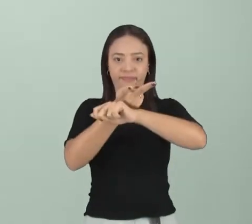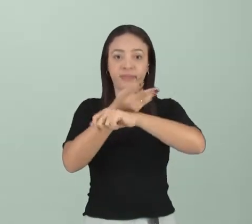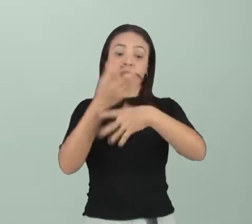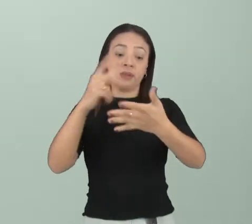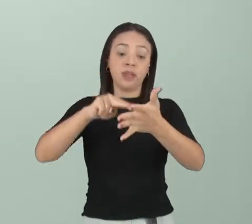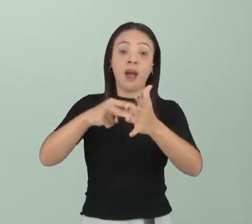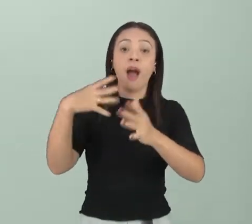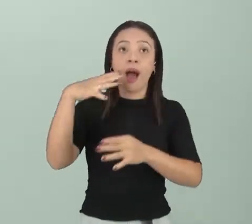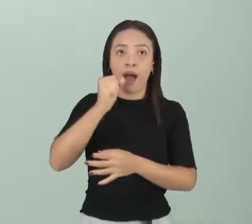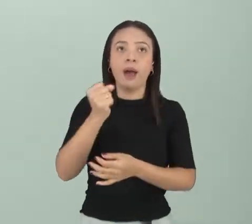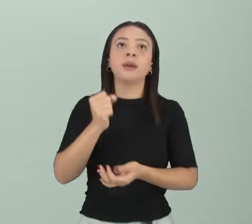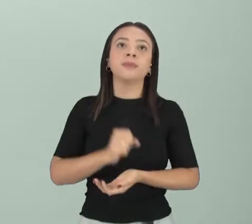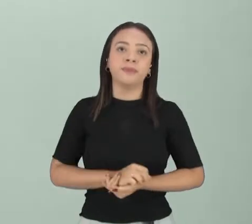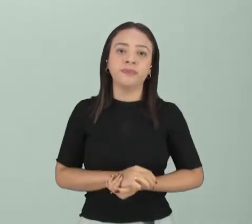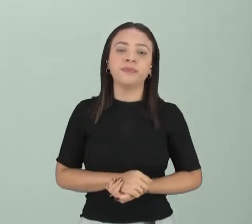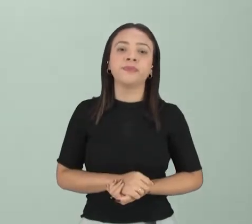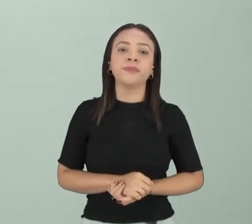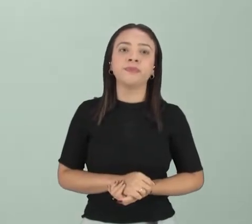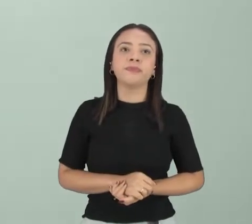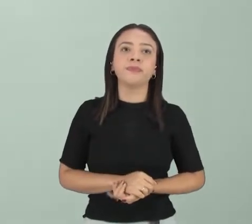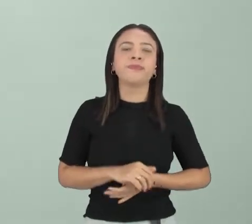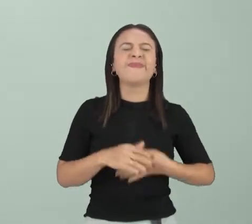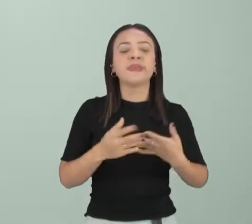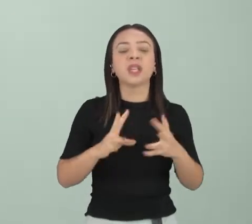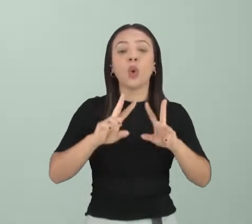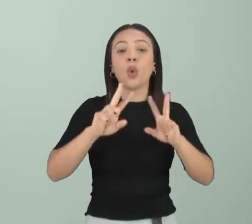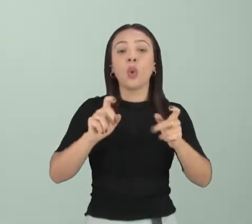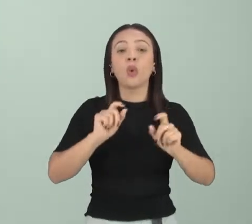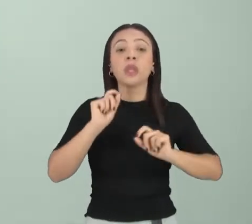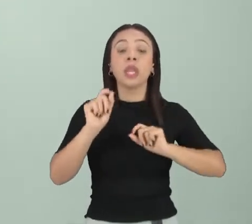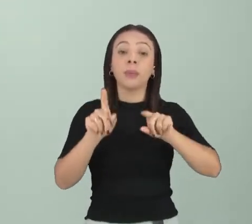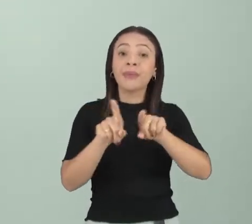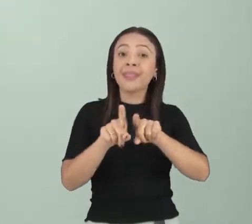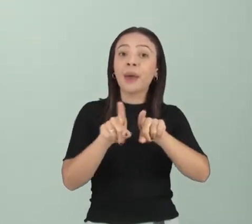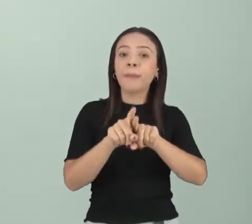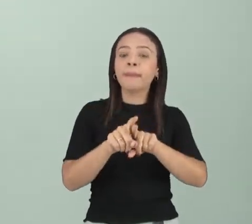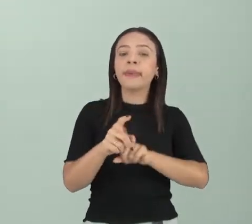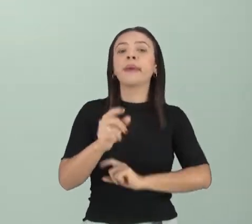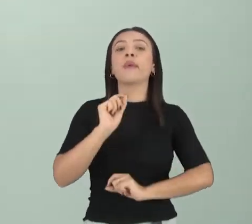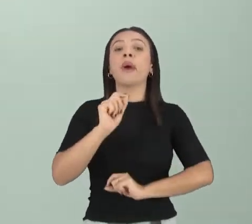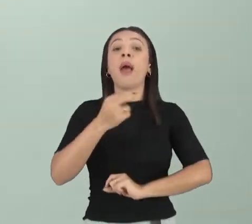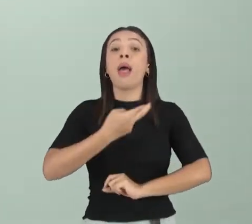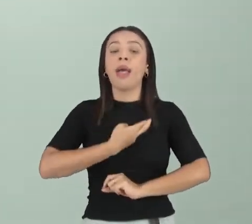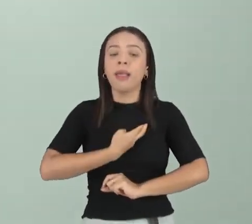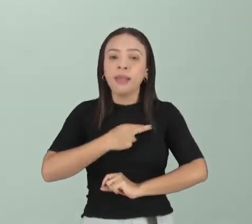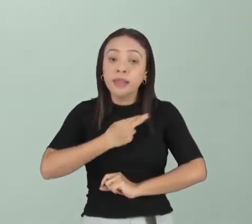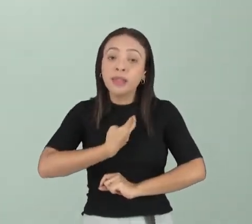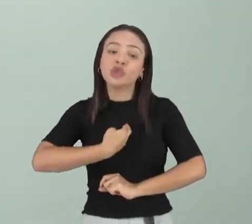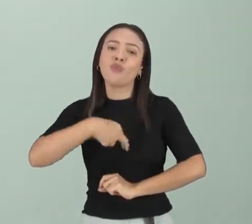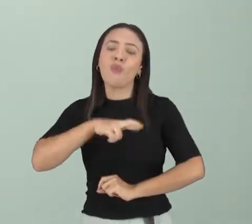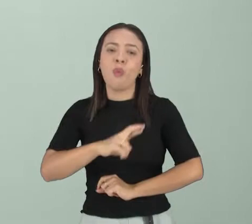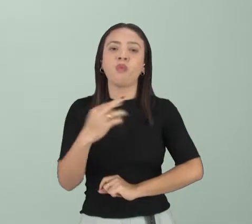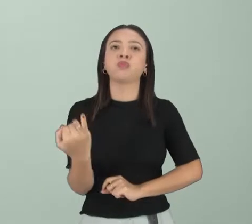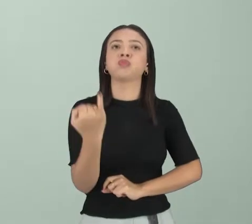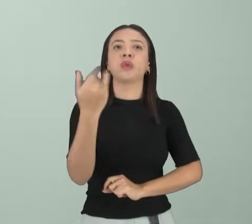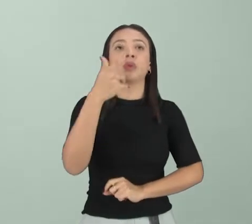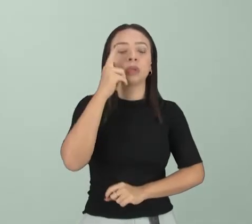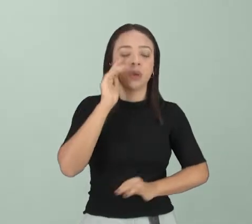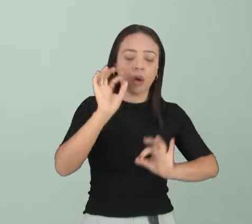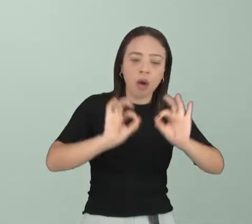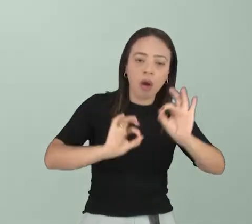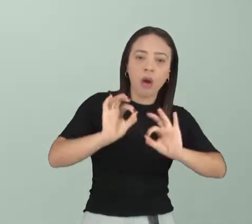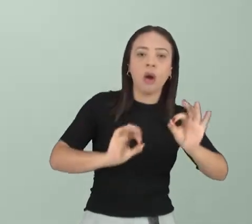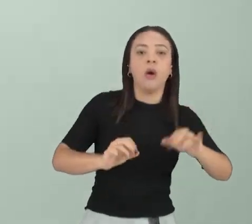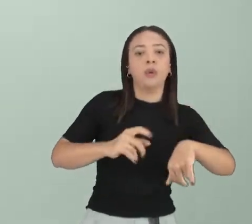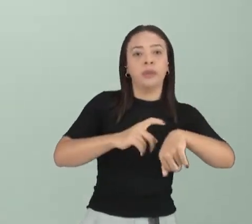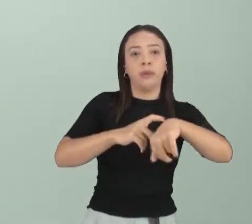mas é um acontecimento rápido e breve tá pessoal com relação o tempo a religião é muito importante pessoal para vocês e a